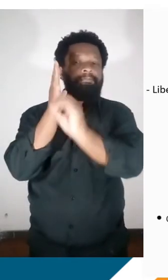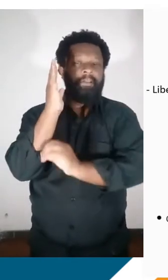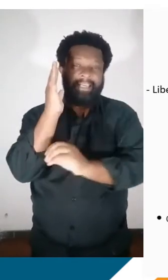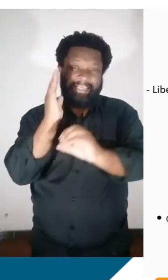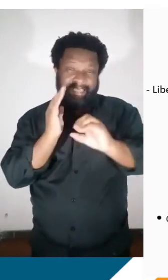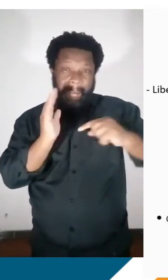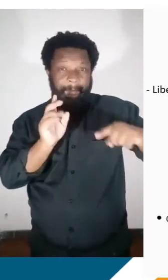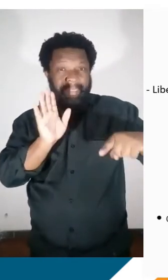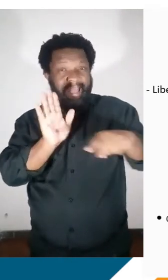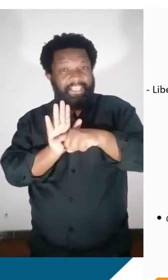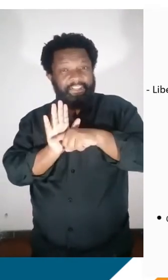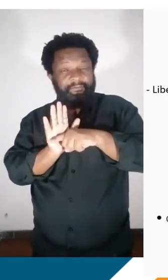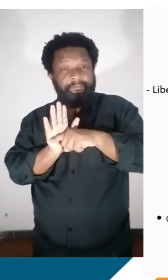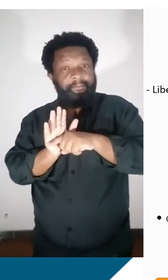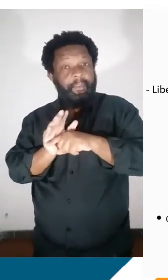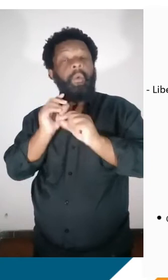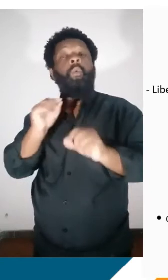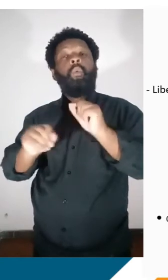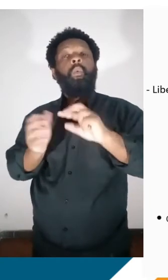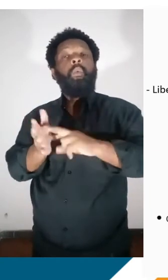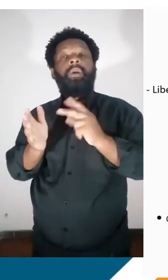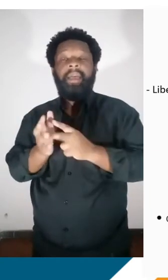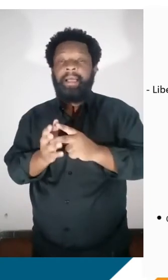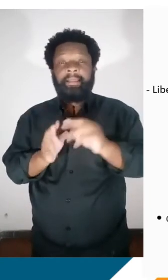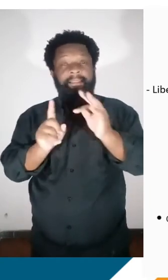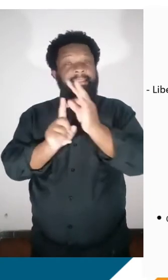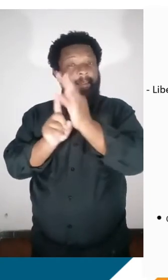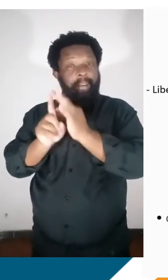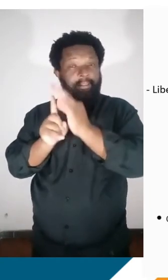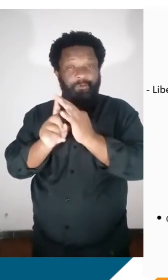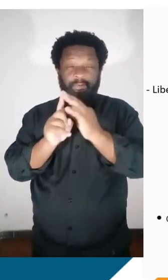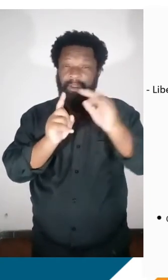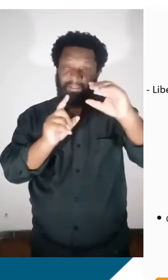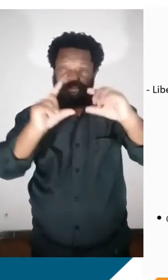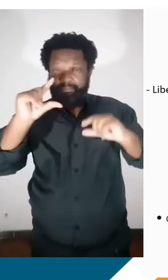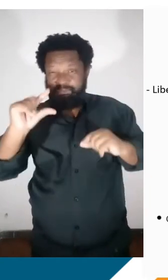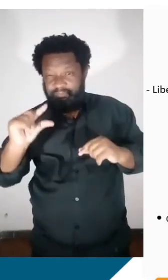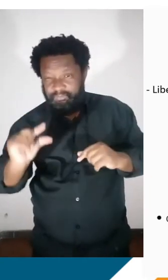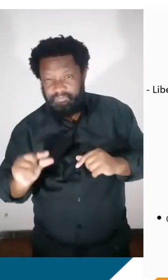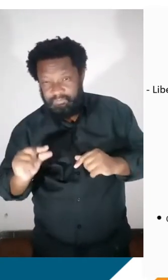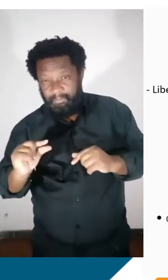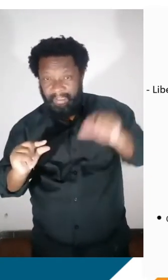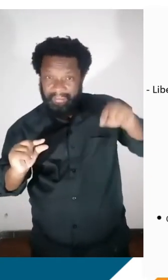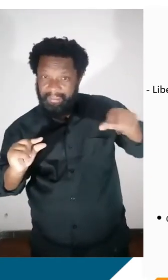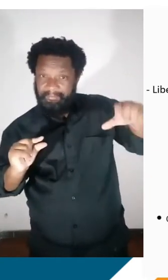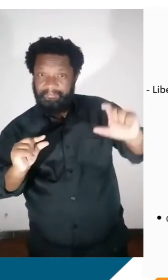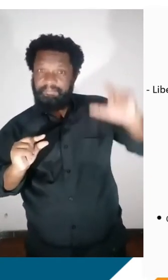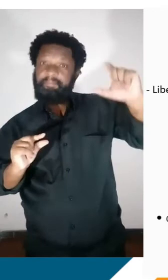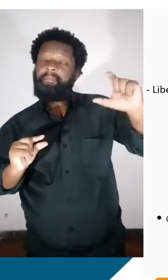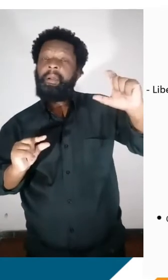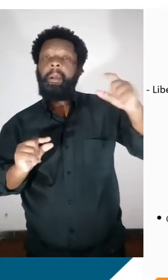0,09 graus Celsius. Então significa que a temperatura aqui está muito mais baixa do que a temperatura do ambiente. Por quê?